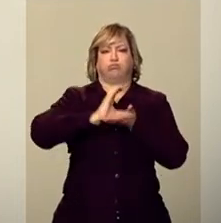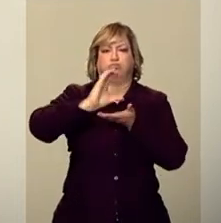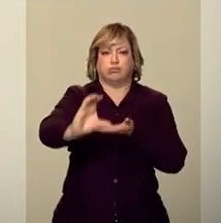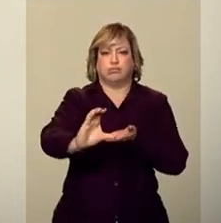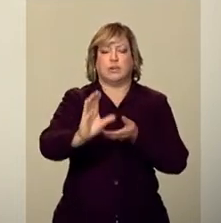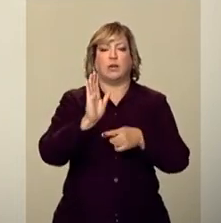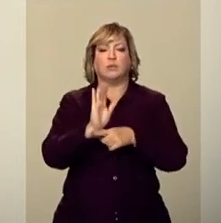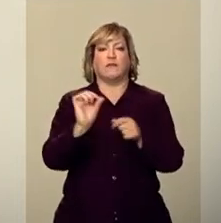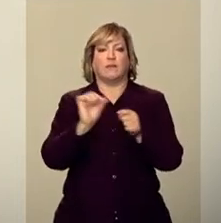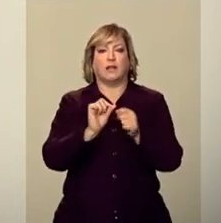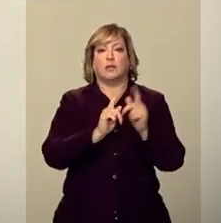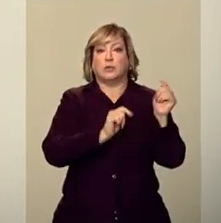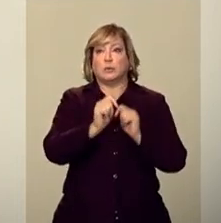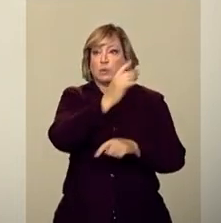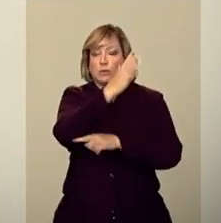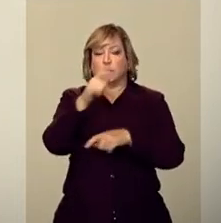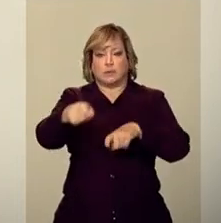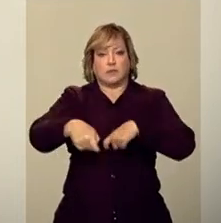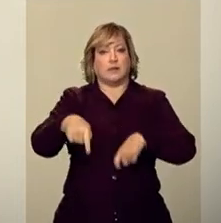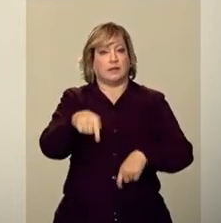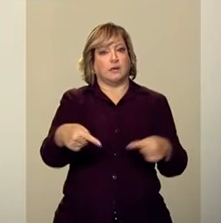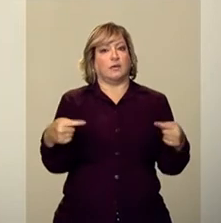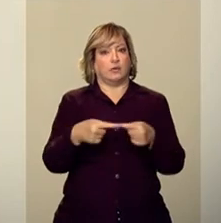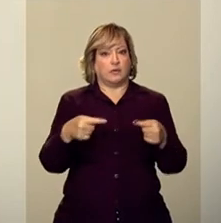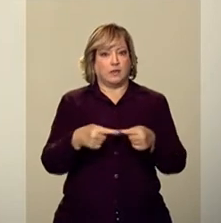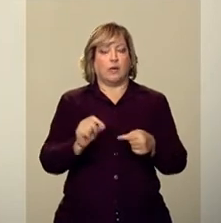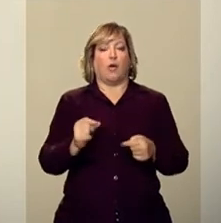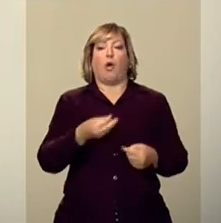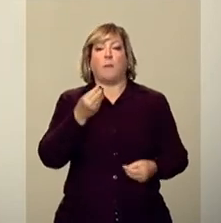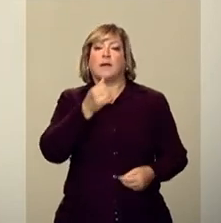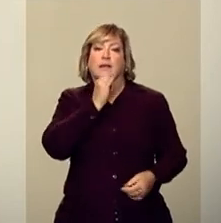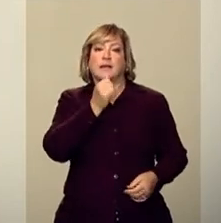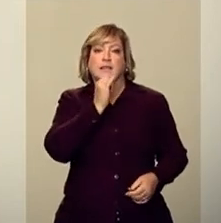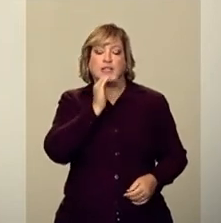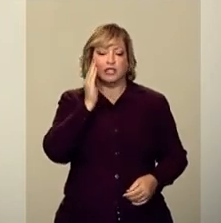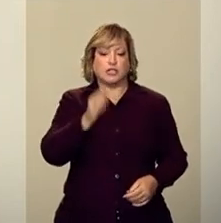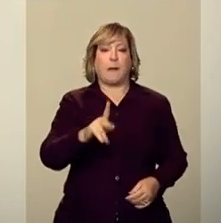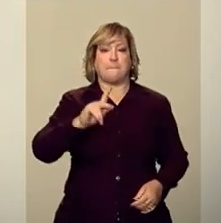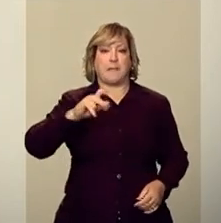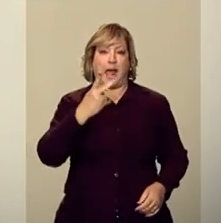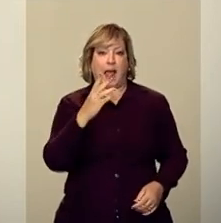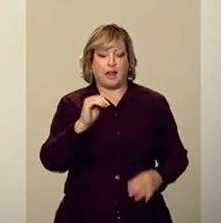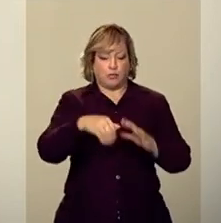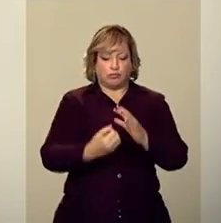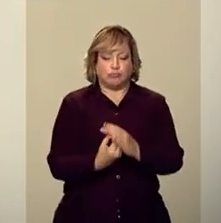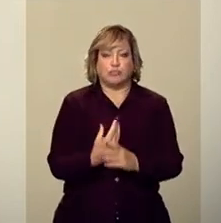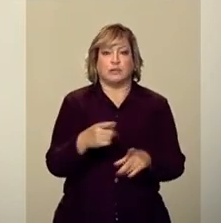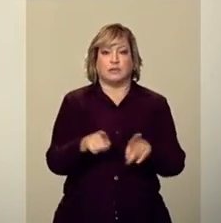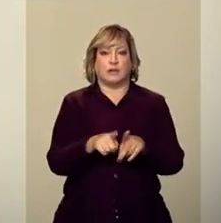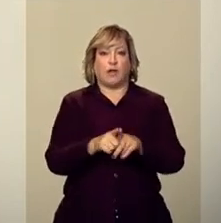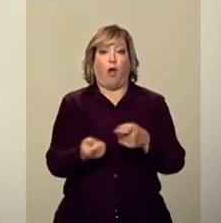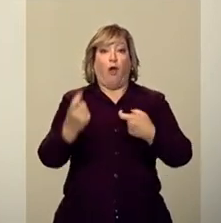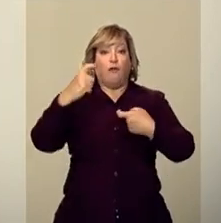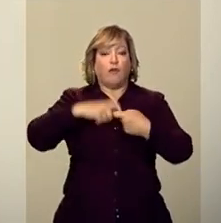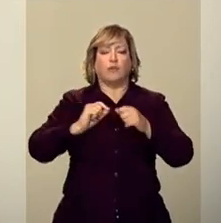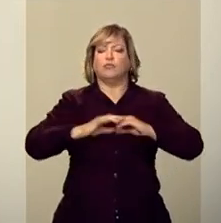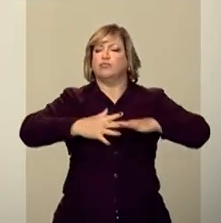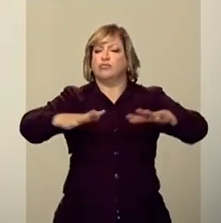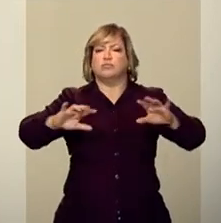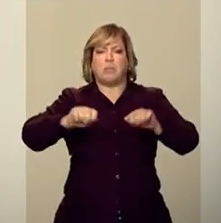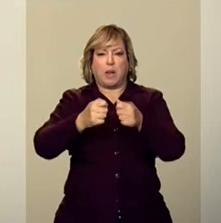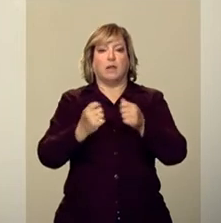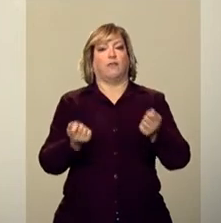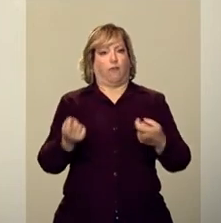práticas sustentáveis na agricultura como por exemplo plantio direto na palha a recuperação de pastagens degradadas